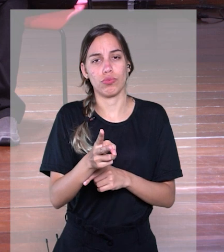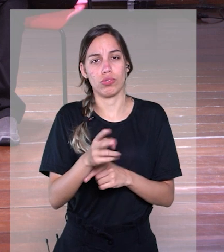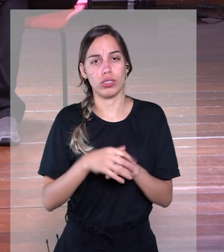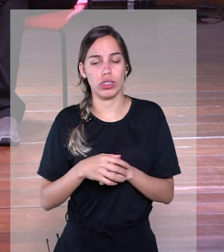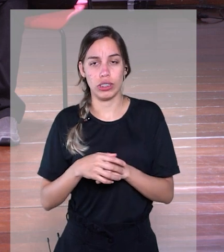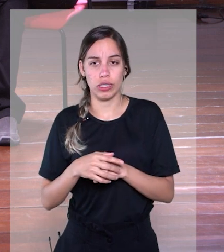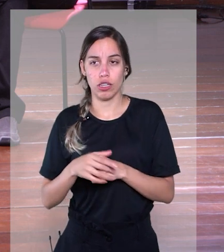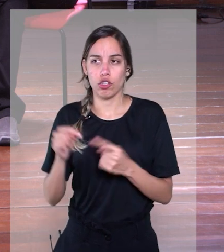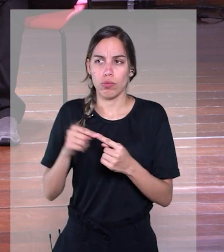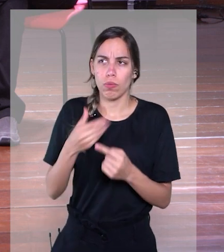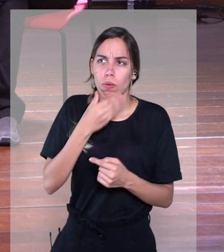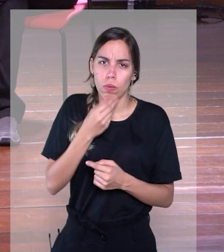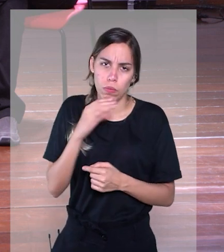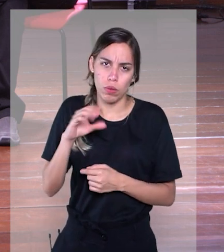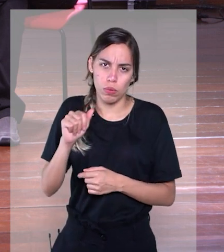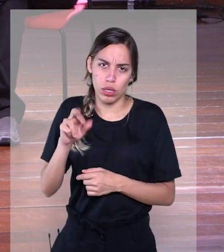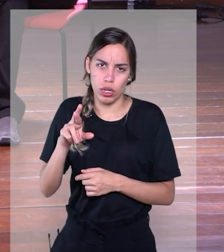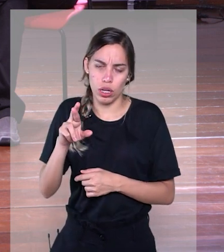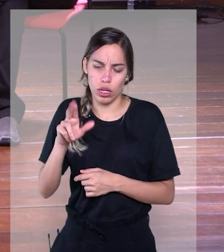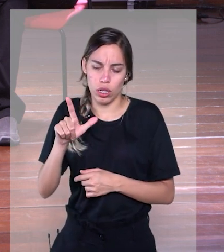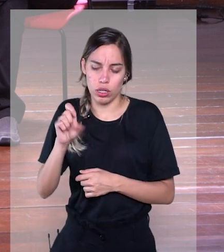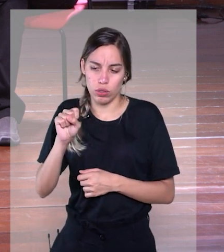Carlos partiu há mais de 35 anos, no entanto,